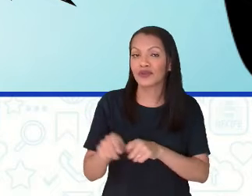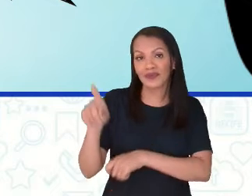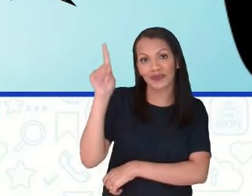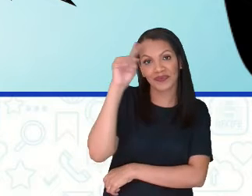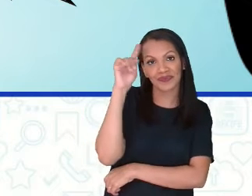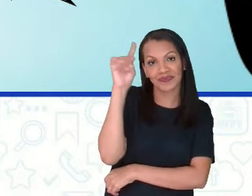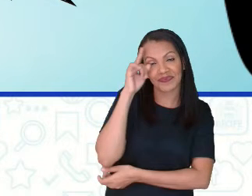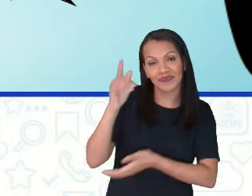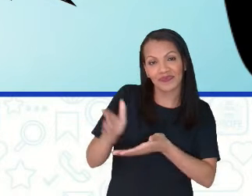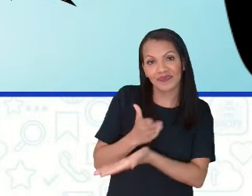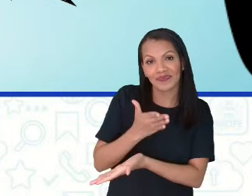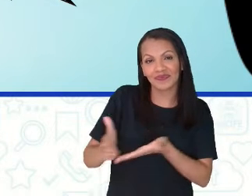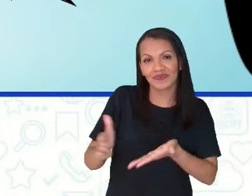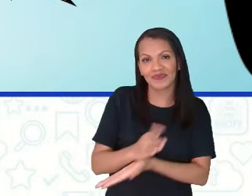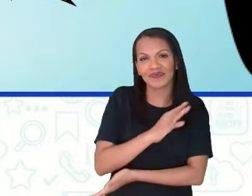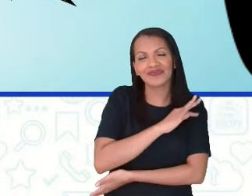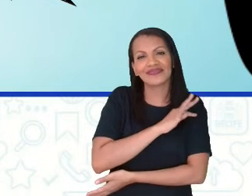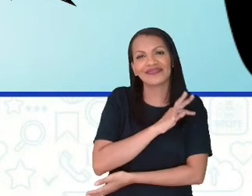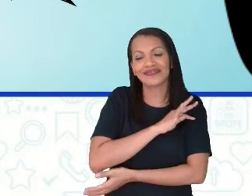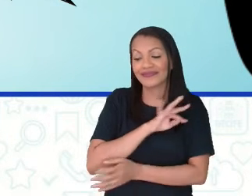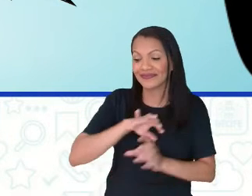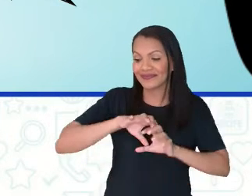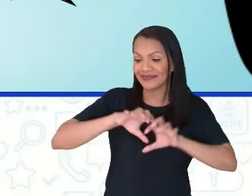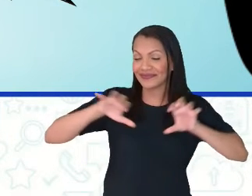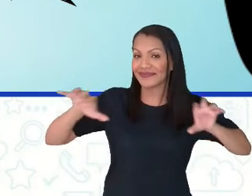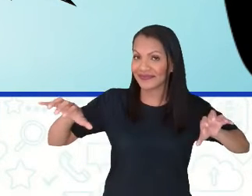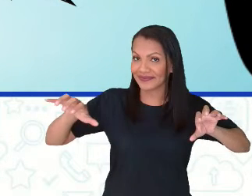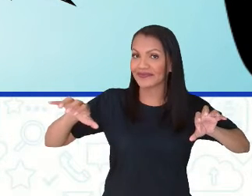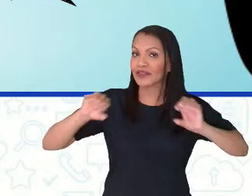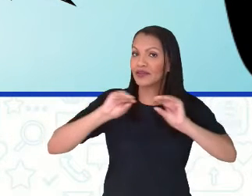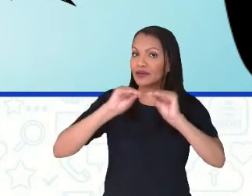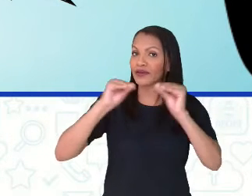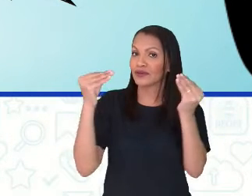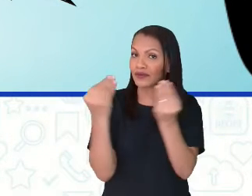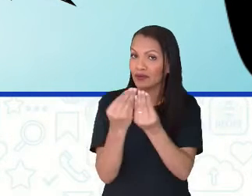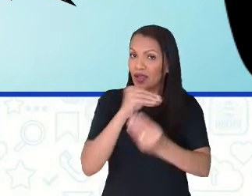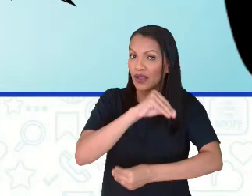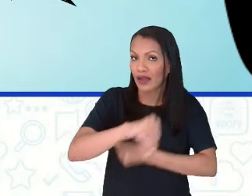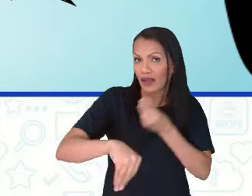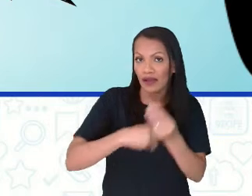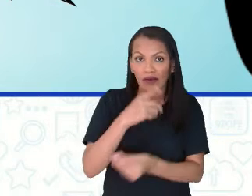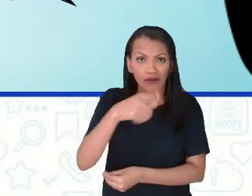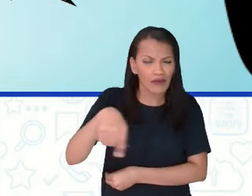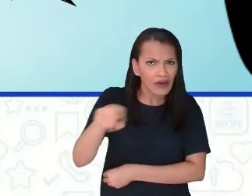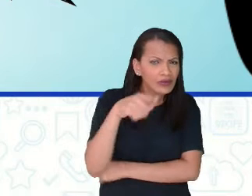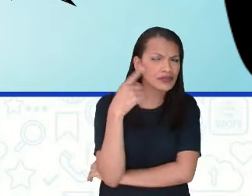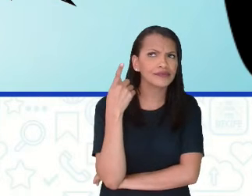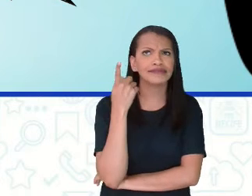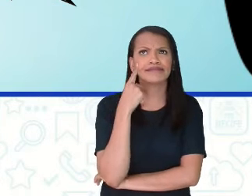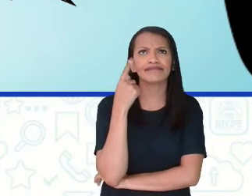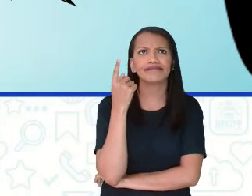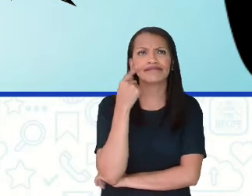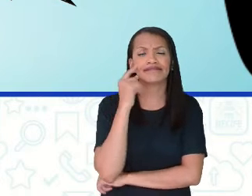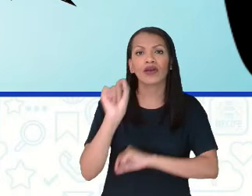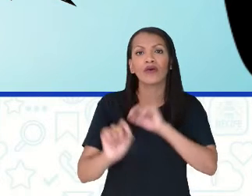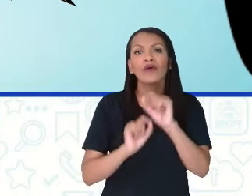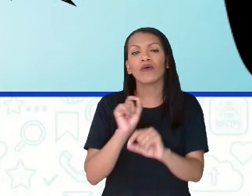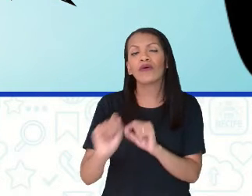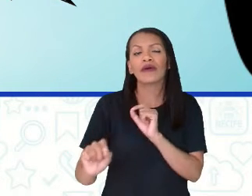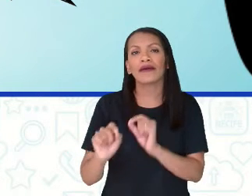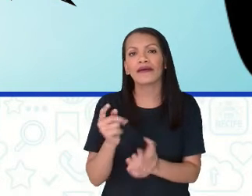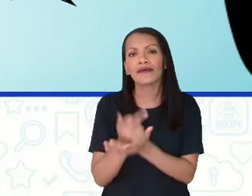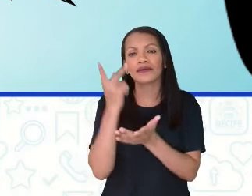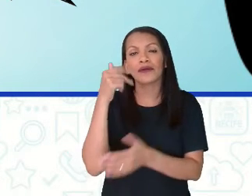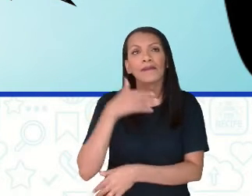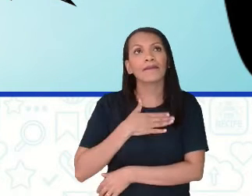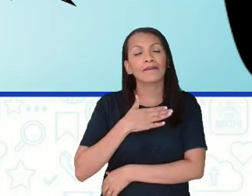aplicamos algumas técnicas de separação de misturas? Então, aqui eu estou convidando a vocês a ficar atentos. O que aconteceu? O que a minha mãe está fazendo?